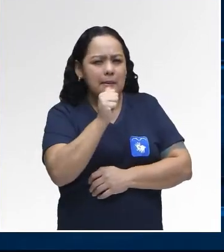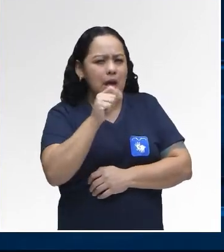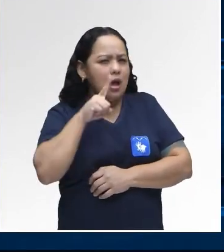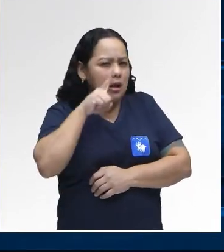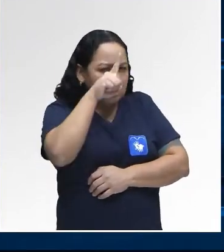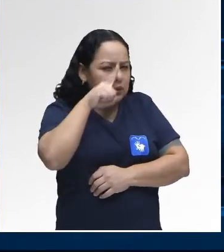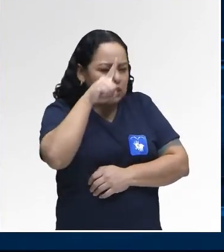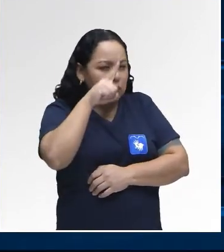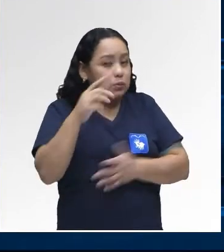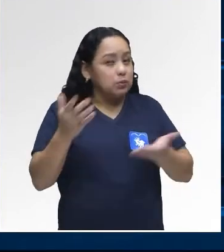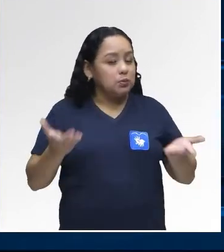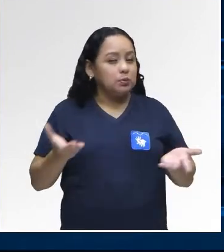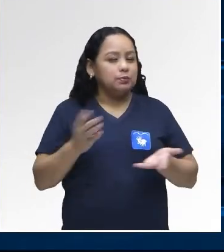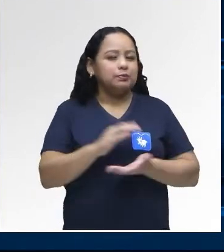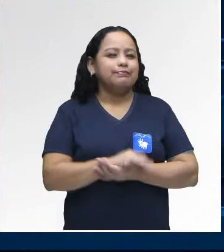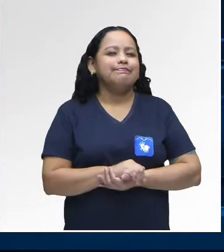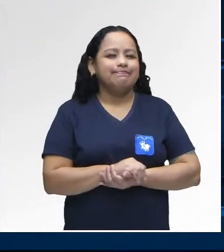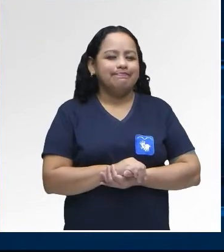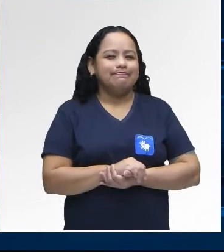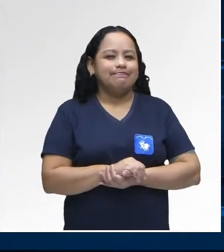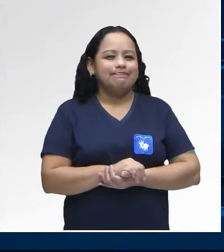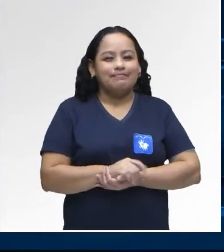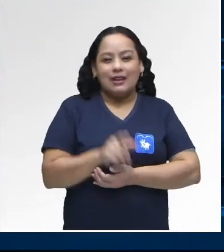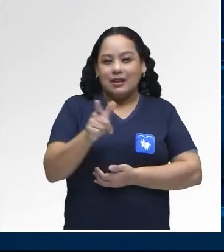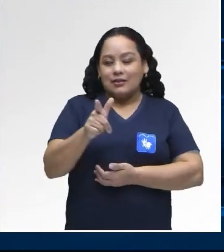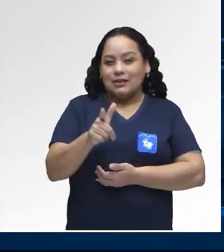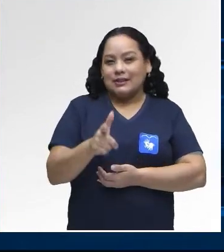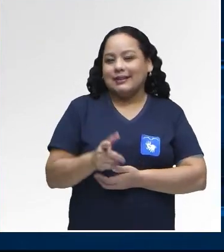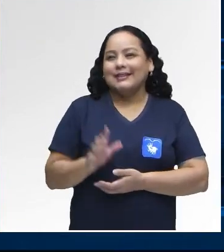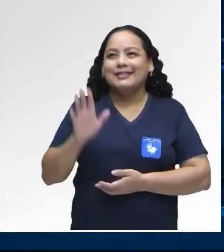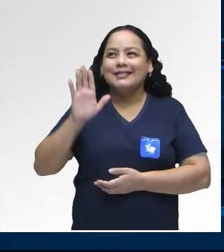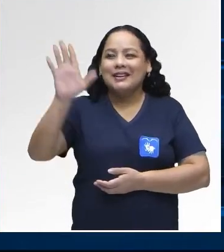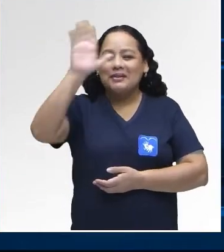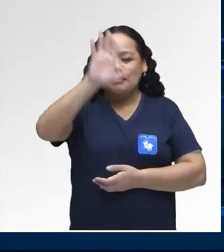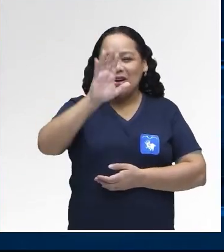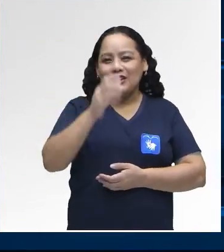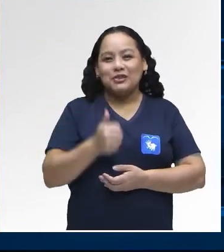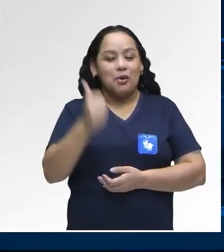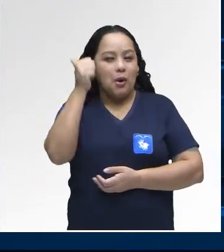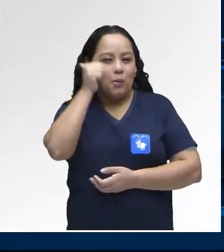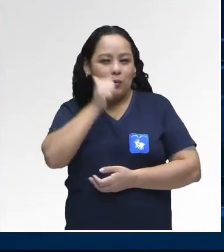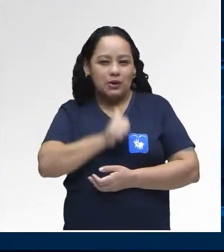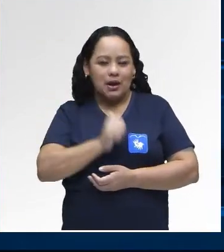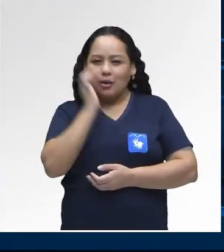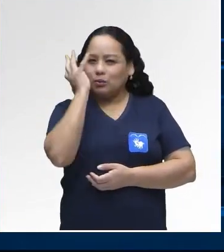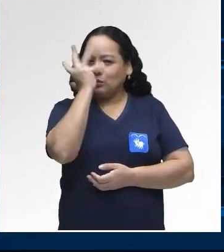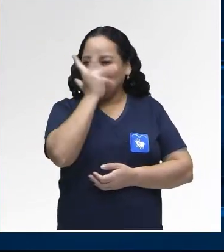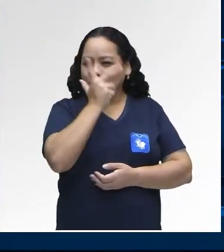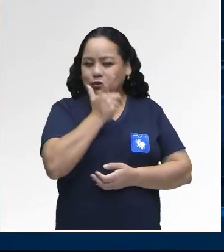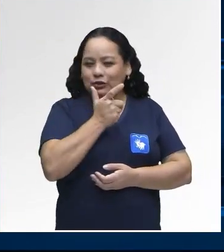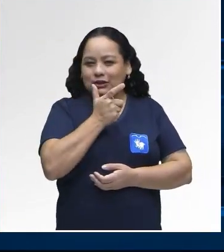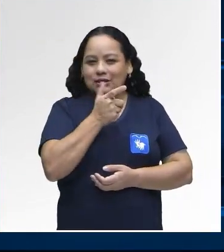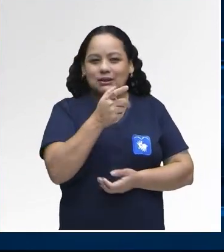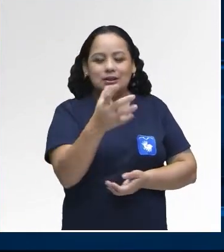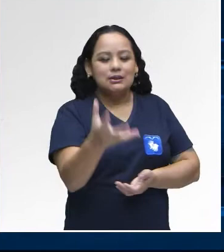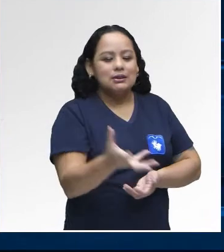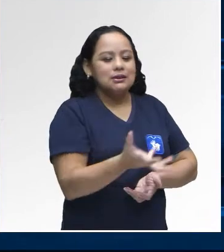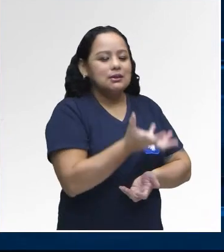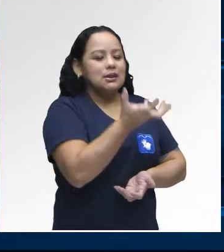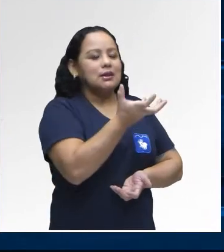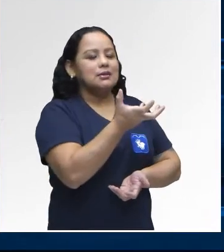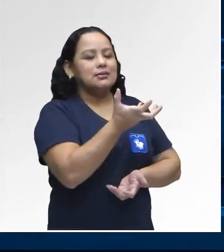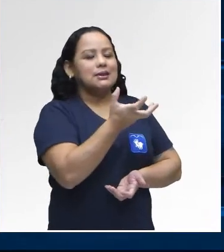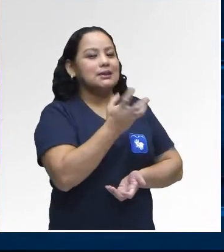perigoso? Então aí, vocês podem observar na imagem, né, uma moça bem bonita que está aí segurando uma taça de